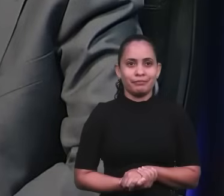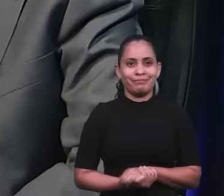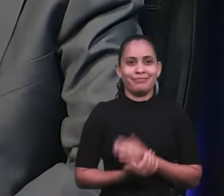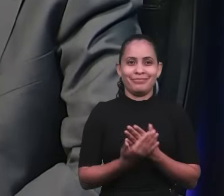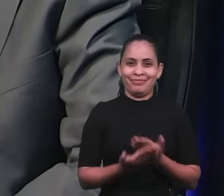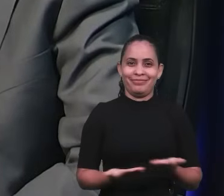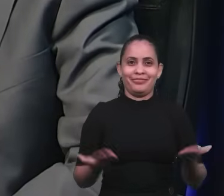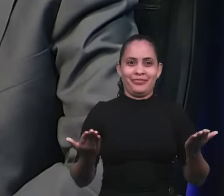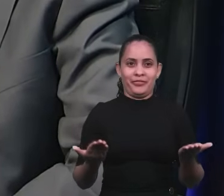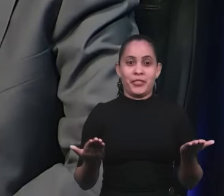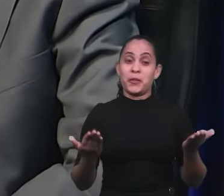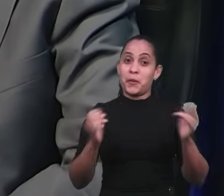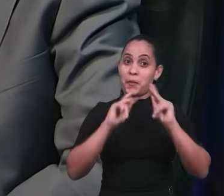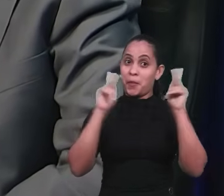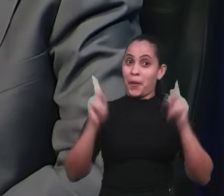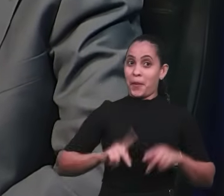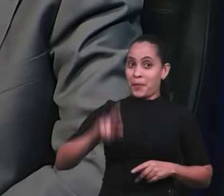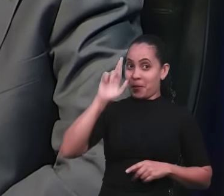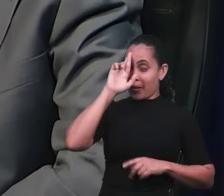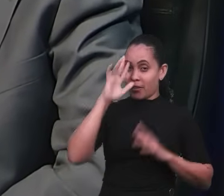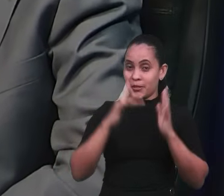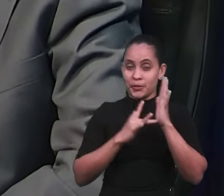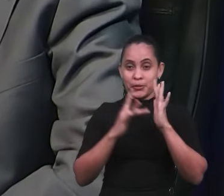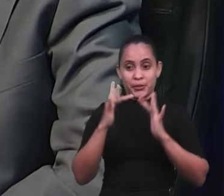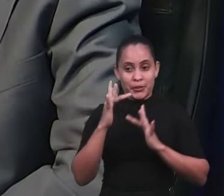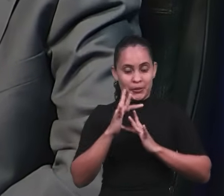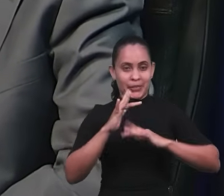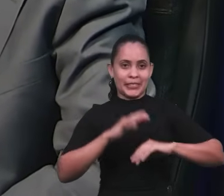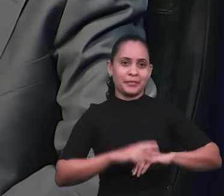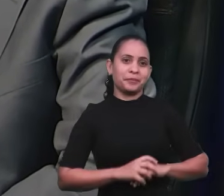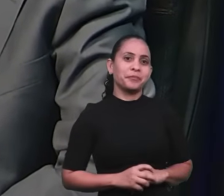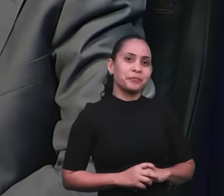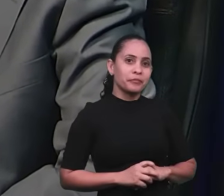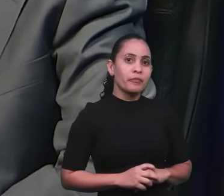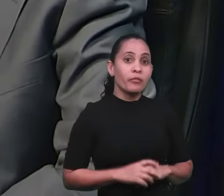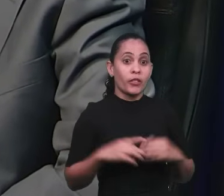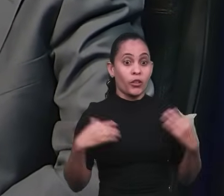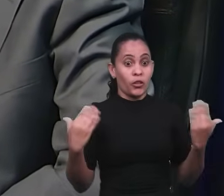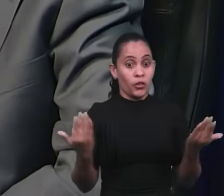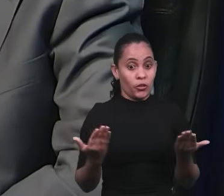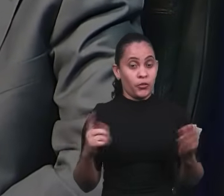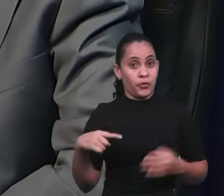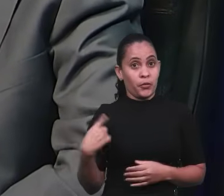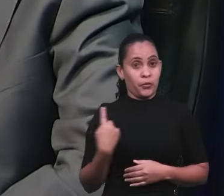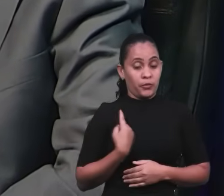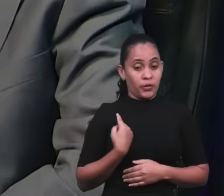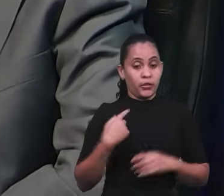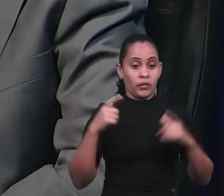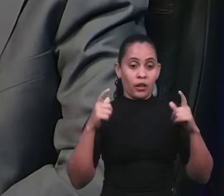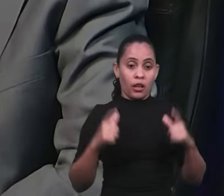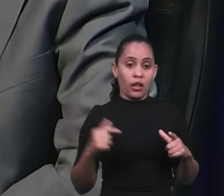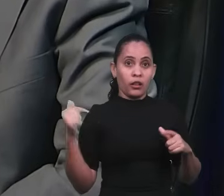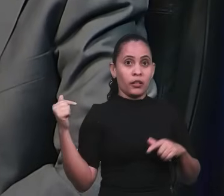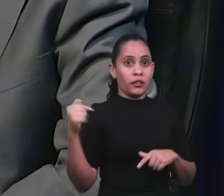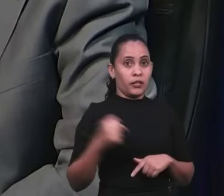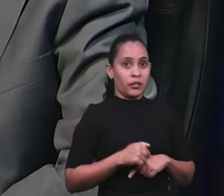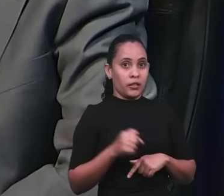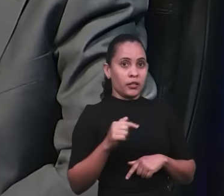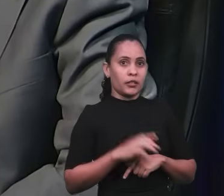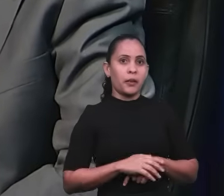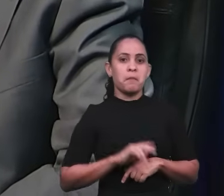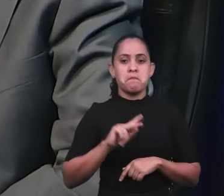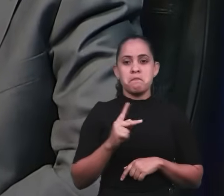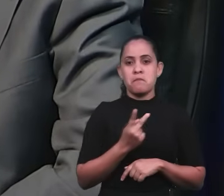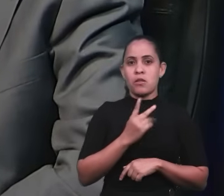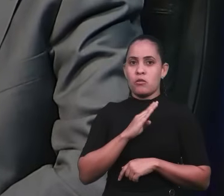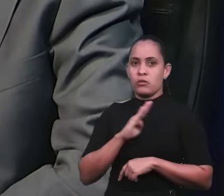Nós saudamos a todos com a paz do Senhor Jesus. Estamos falando dos nossos estúdios aqui da Grande Belo